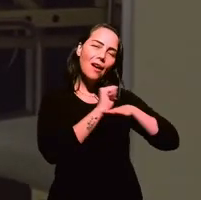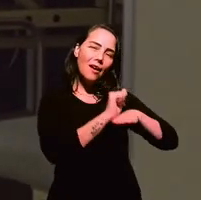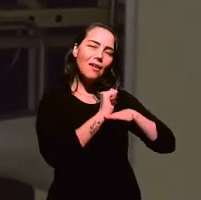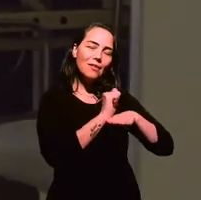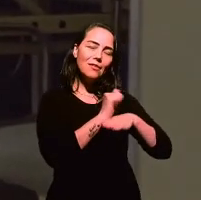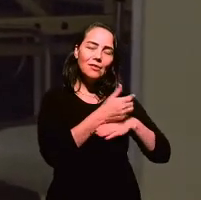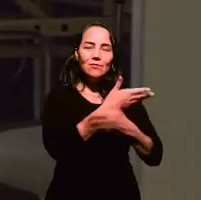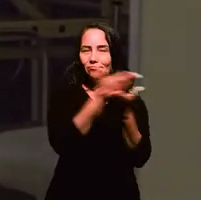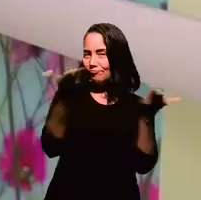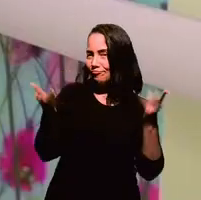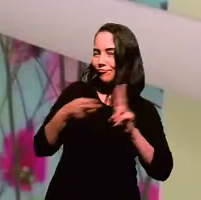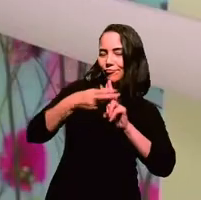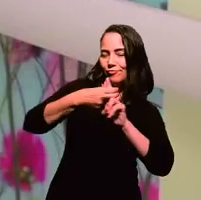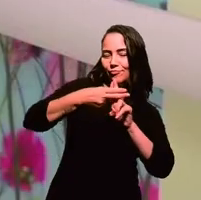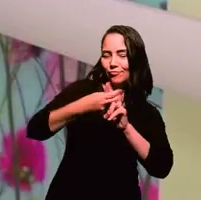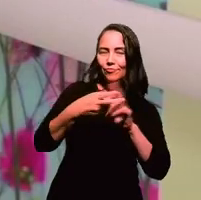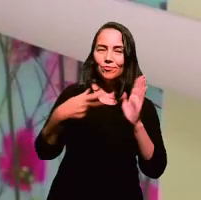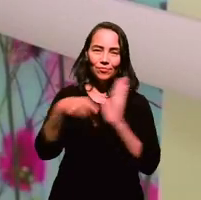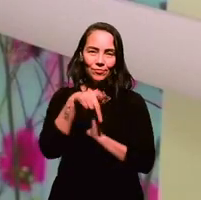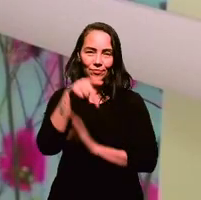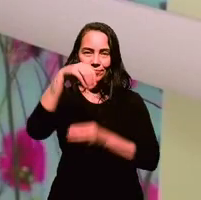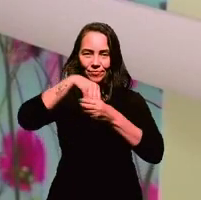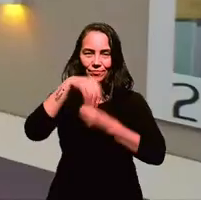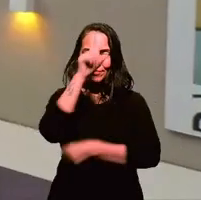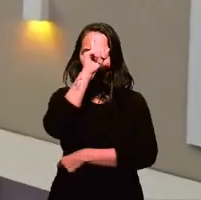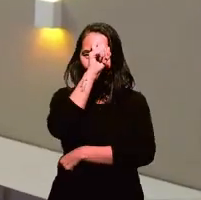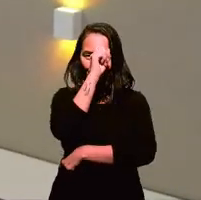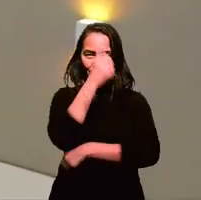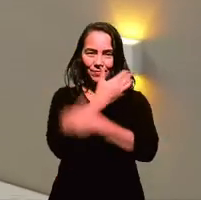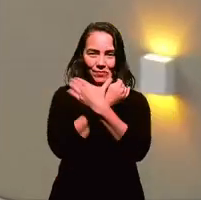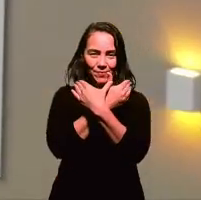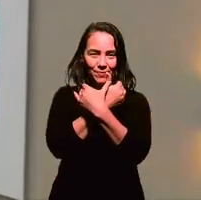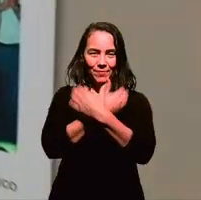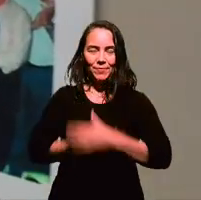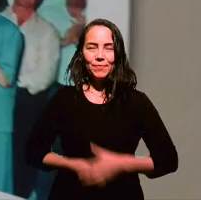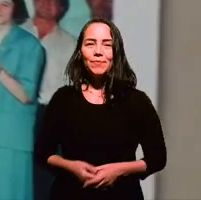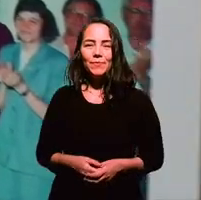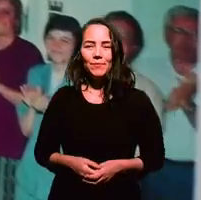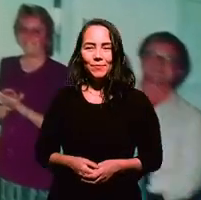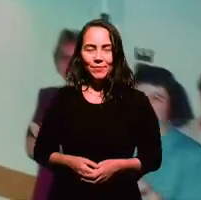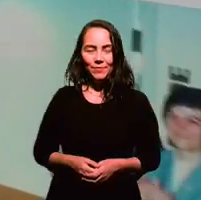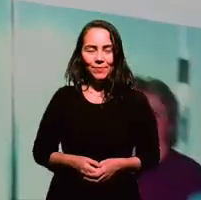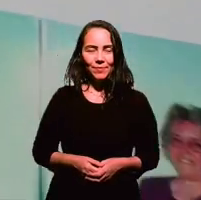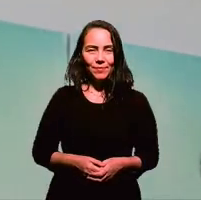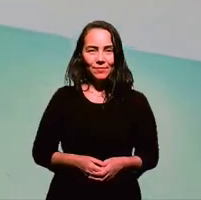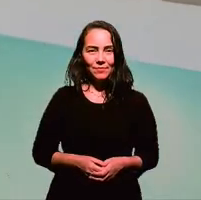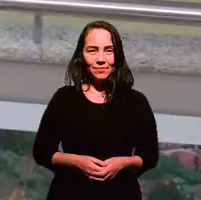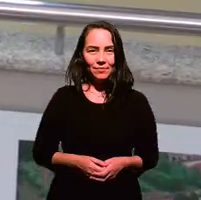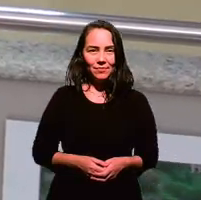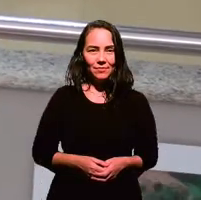pelo SUS no Hospital São José.